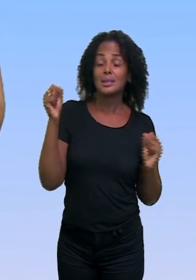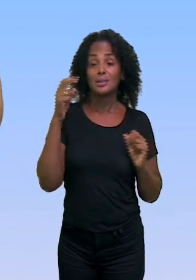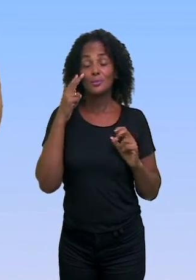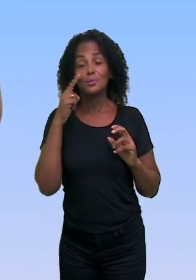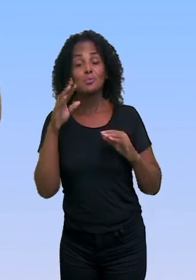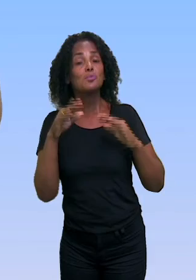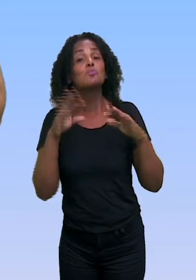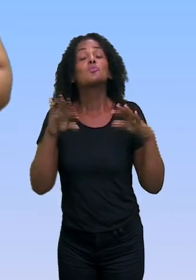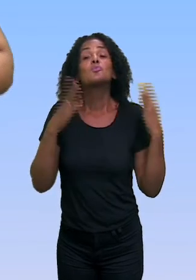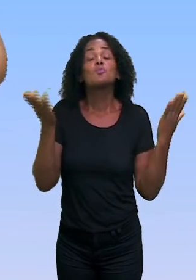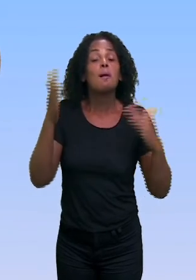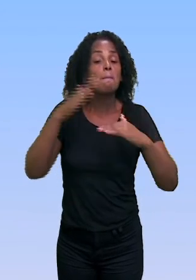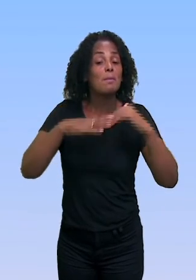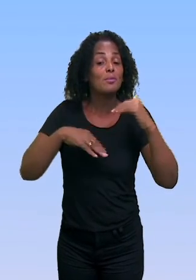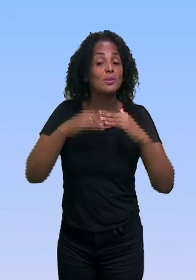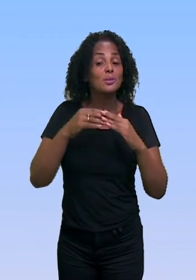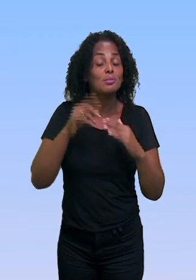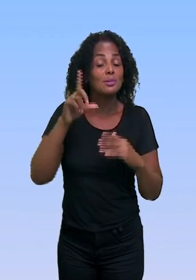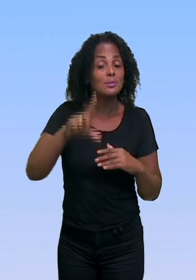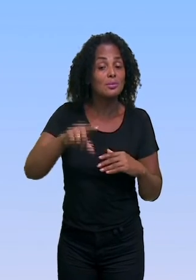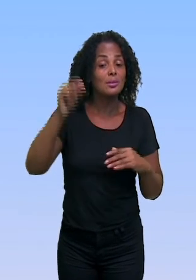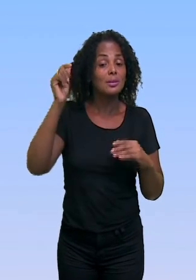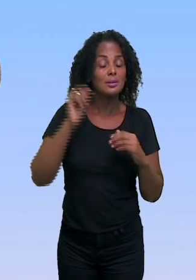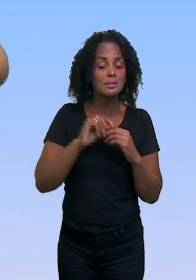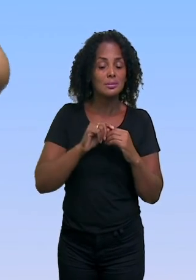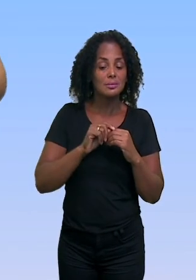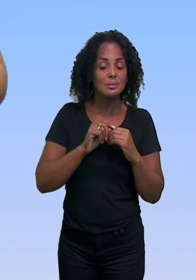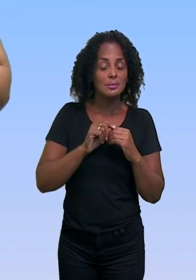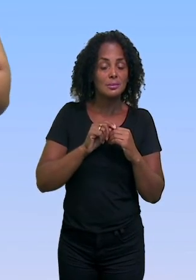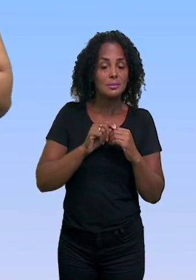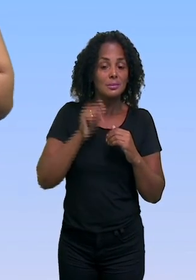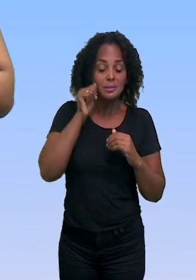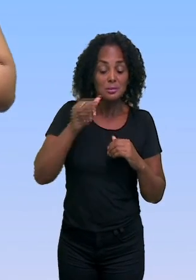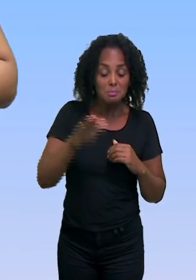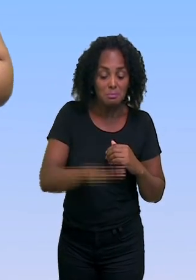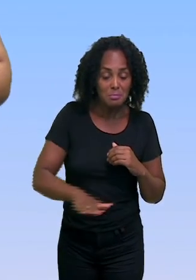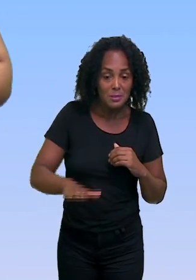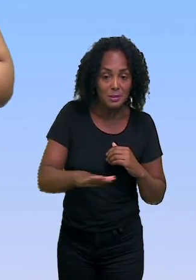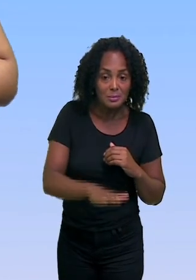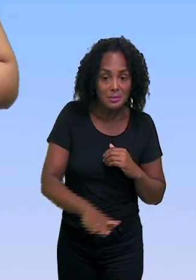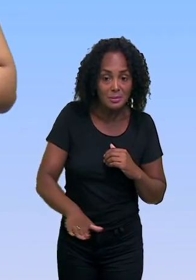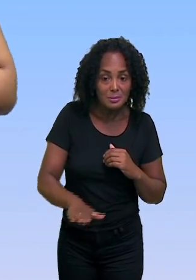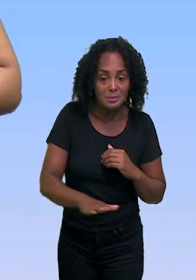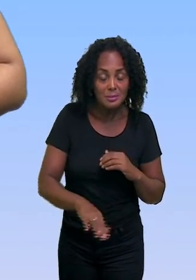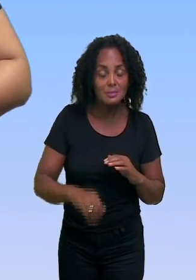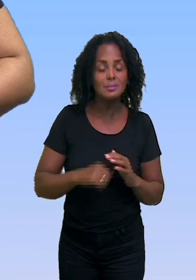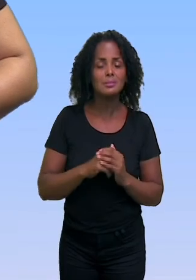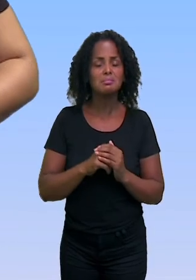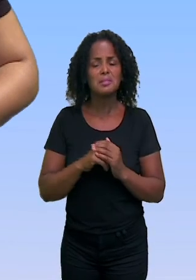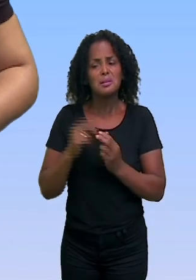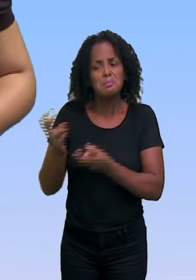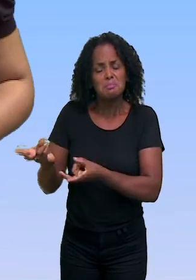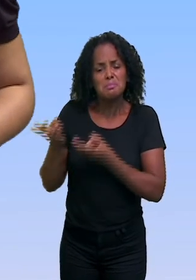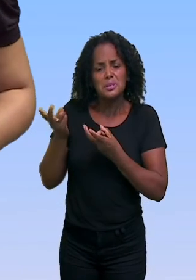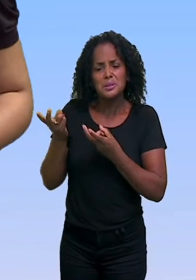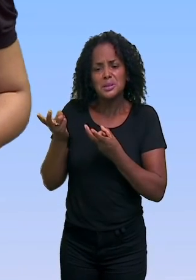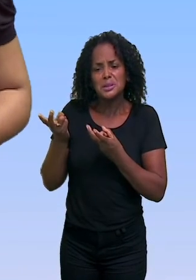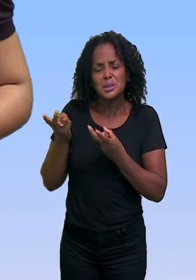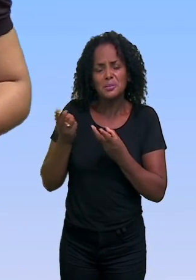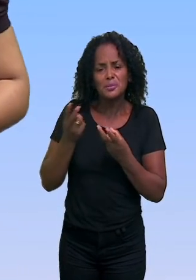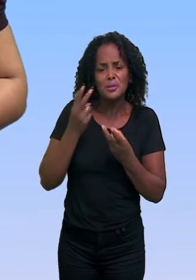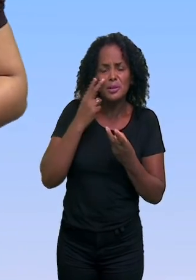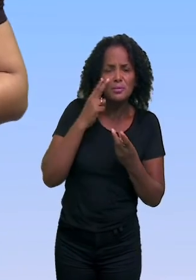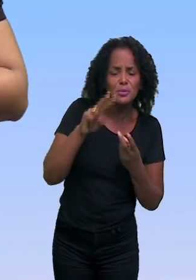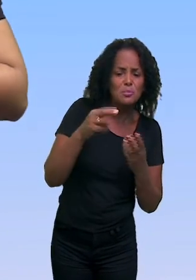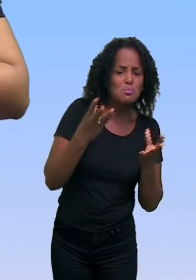criança eu não sei se eu tinha te falado isso né eu não tinha te falado e a neuro percebeu diante desses tantas profissões